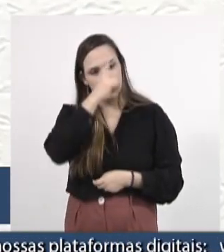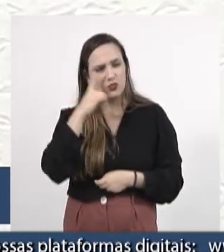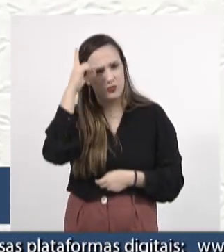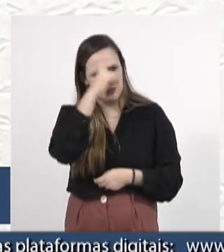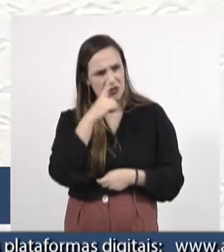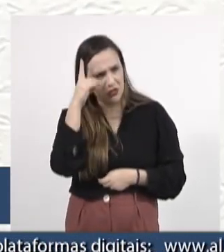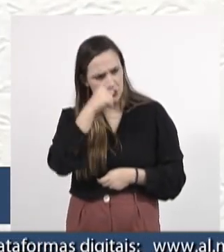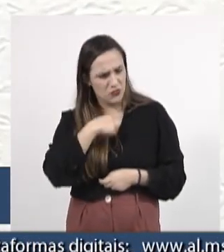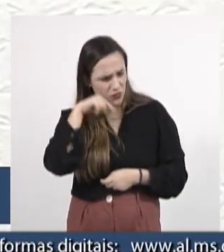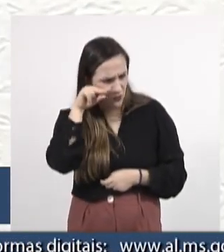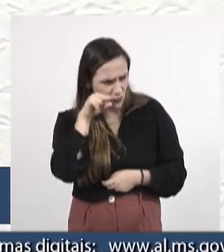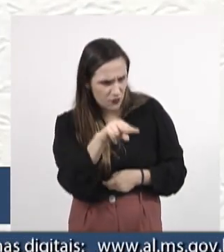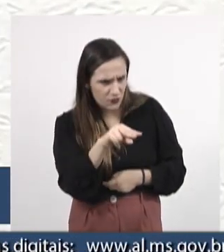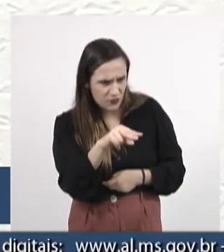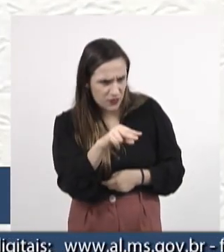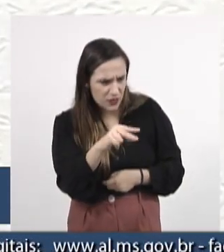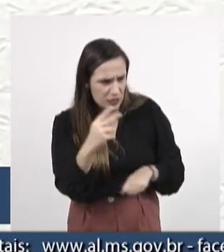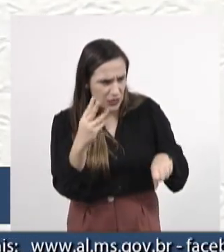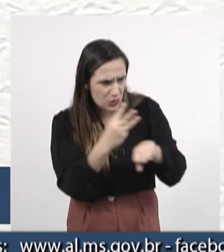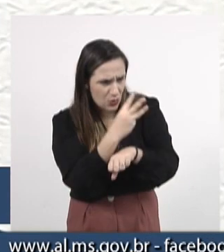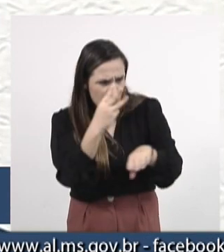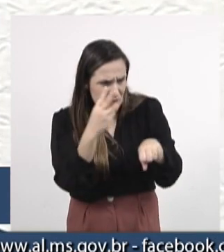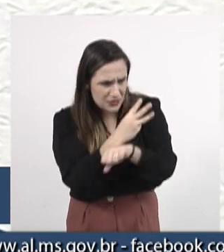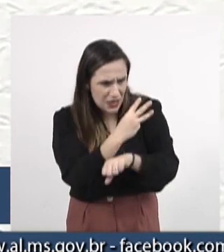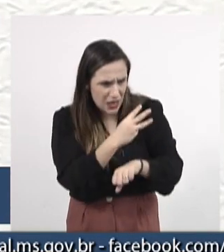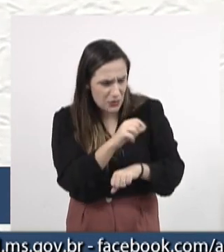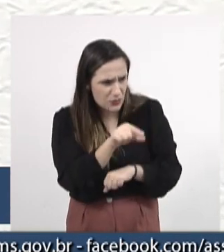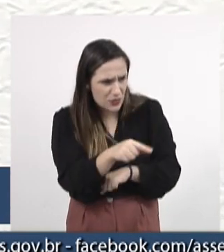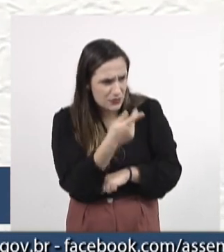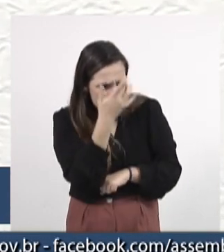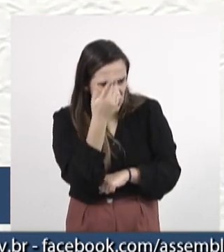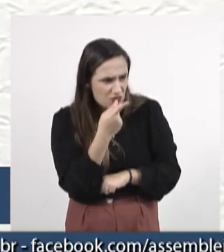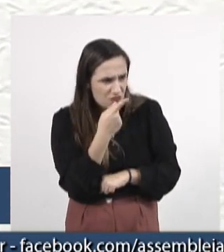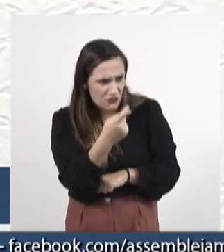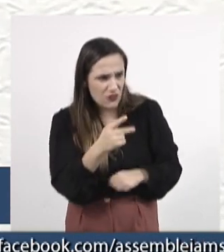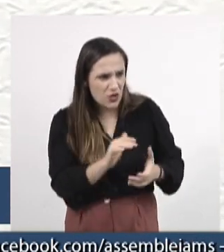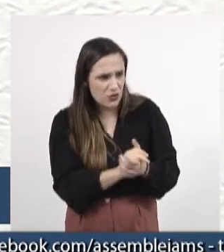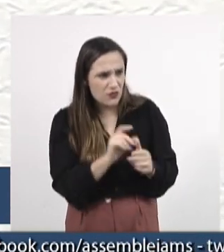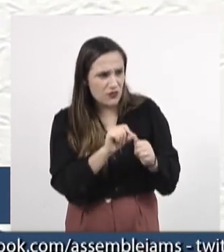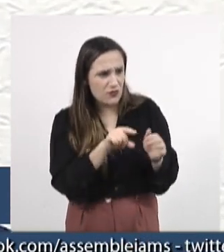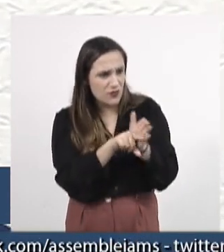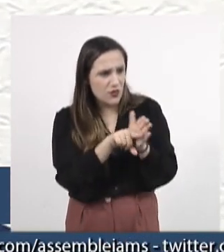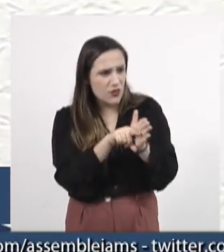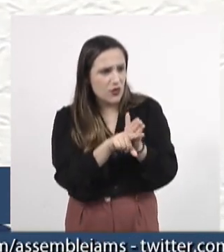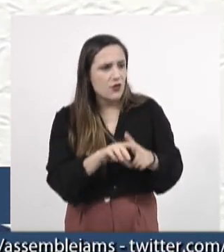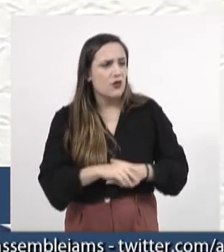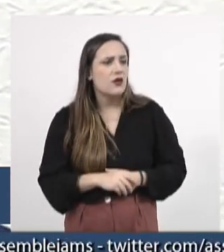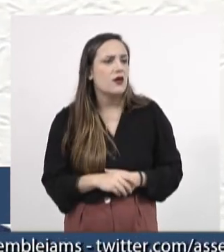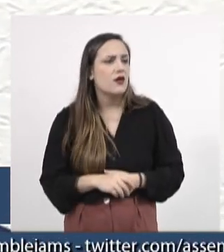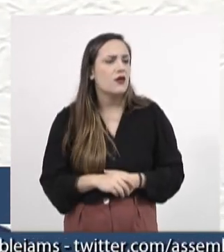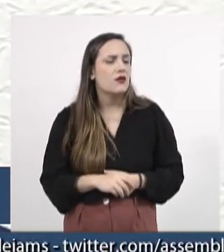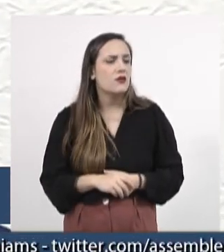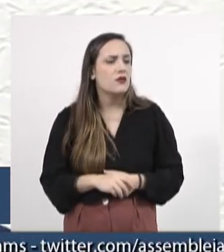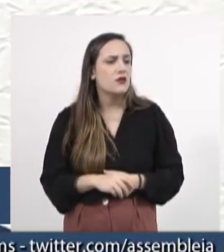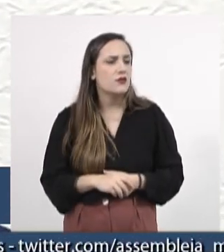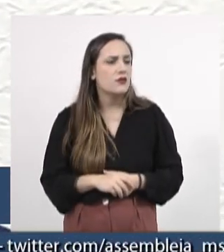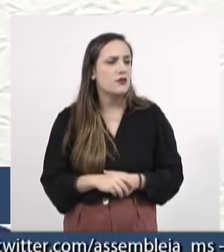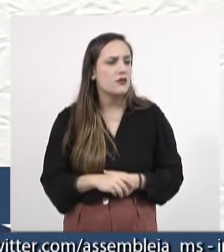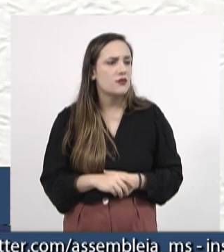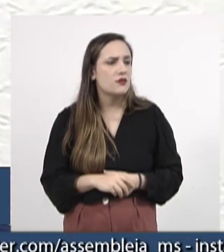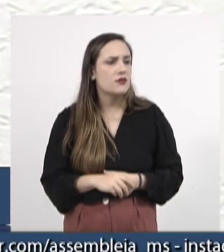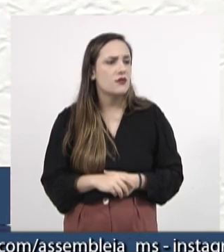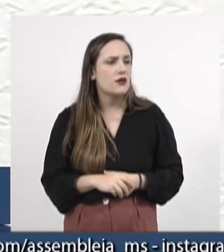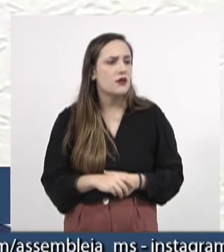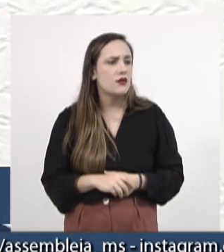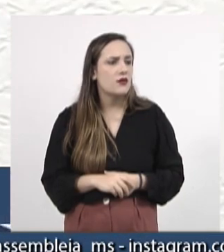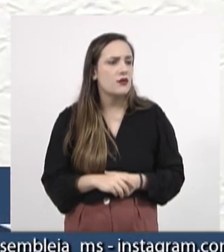grupo de pessoas passando por me pedir para um amigo meu ir lá fazer um levantamento. Então, uma vez deu uma chuva muito grande, eu mandei